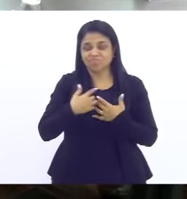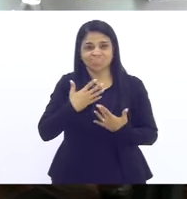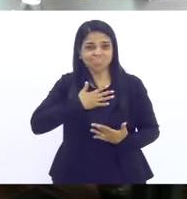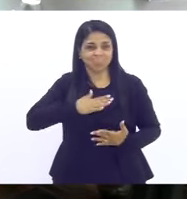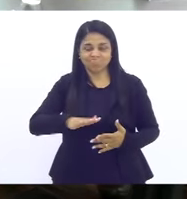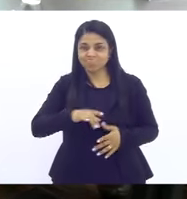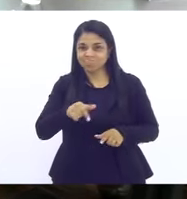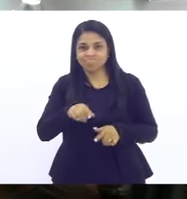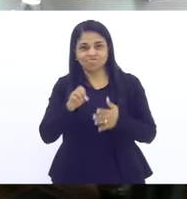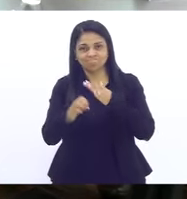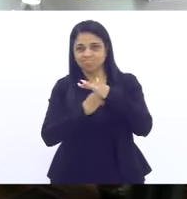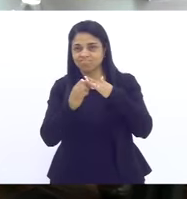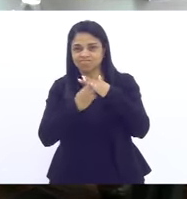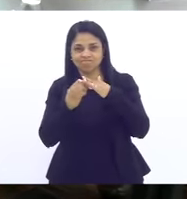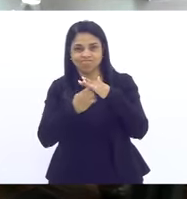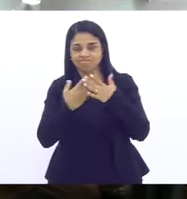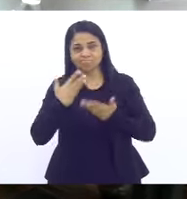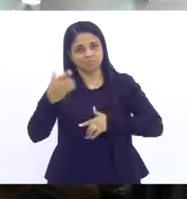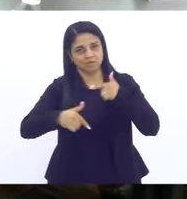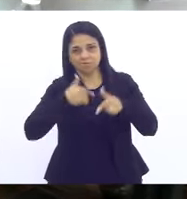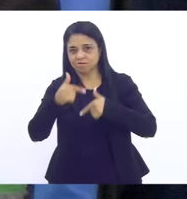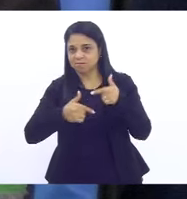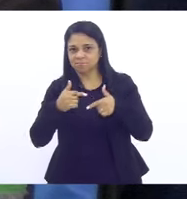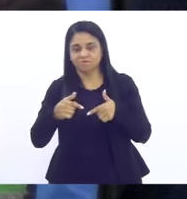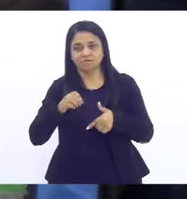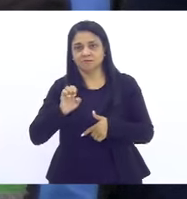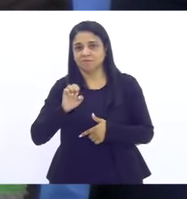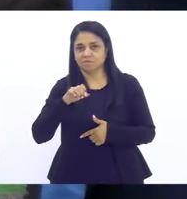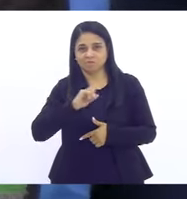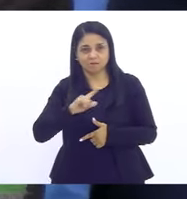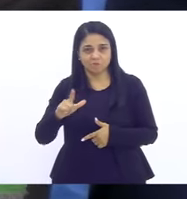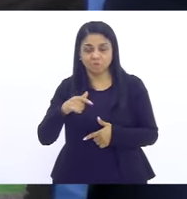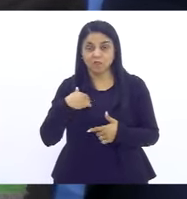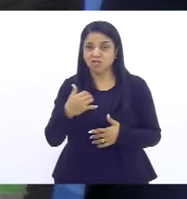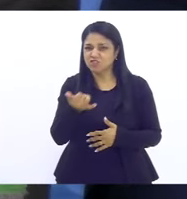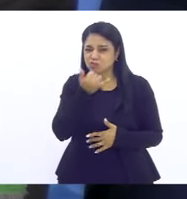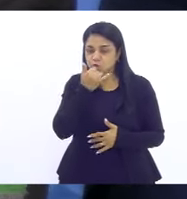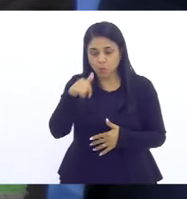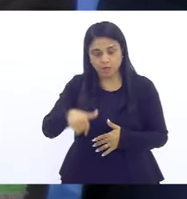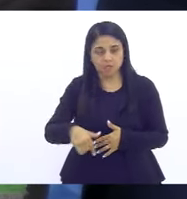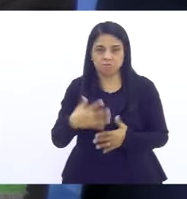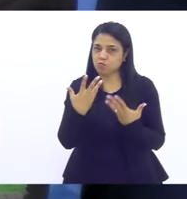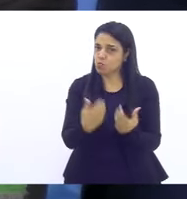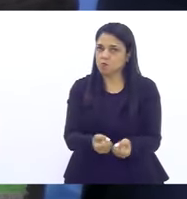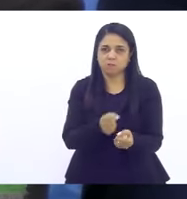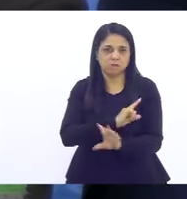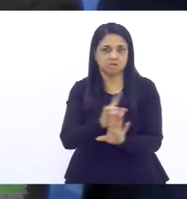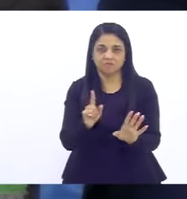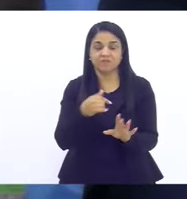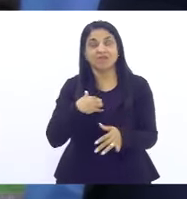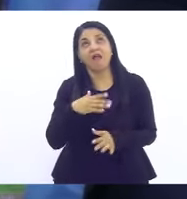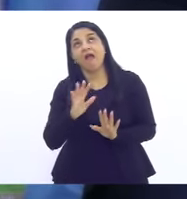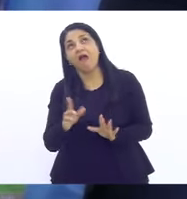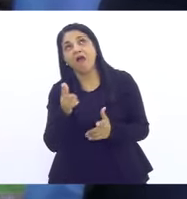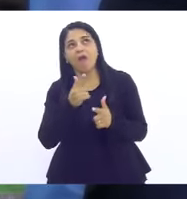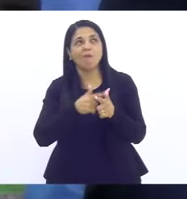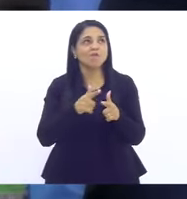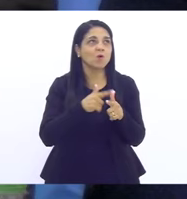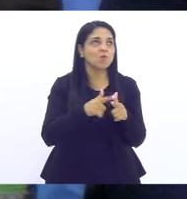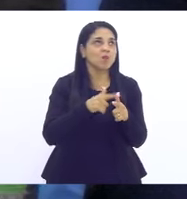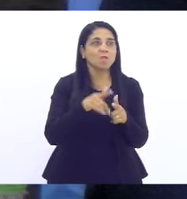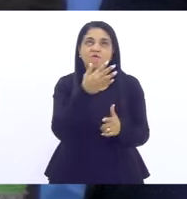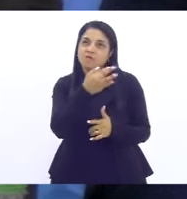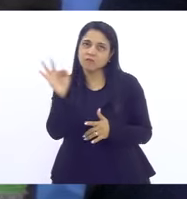Não é normal, pô. Não é aceitável as desculpas que aqui chegam. Ah, mas o problema é a regulação, é